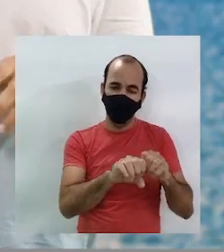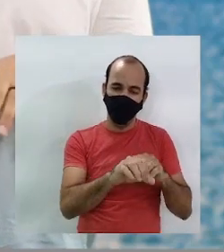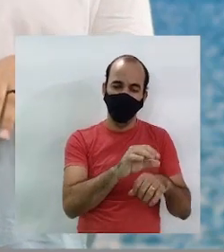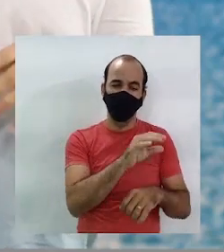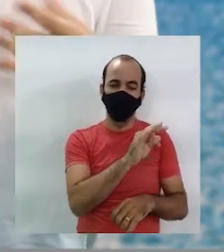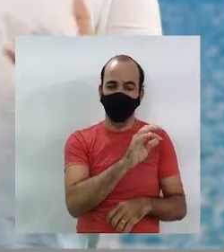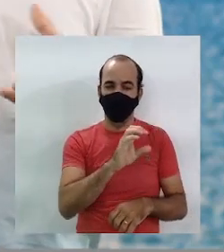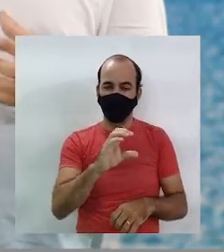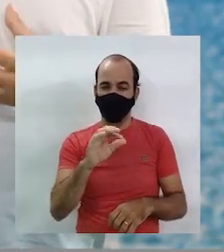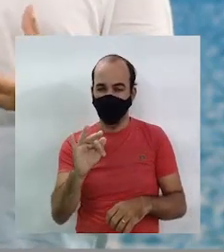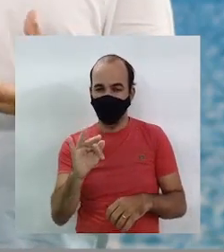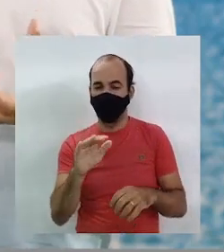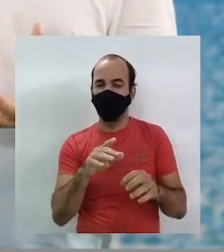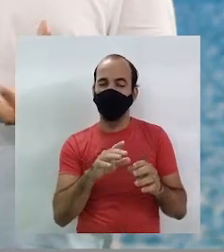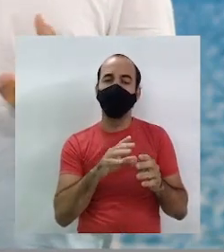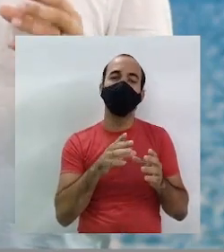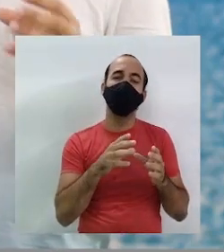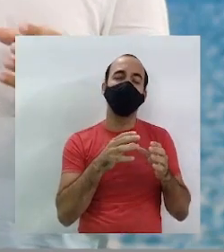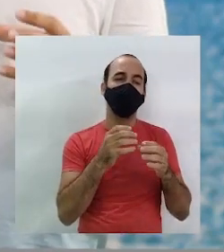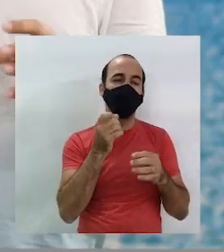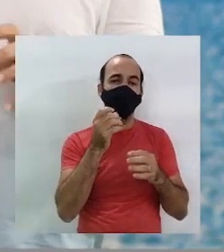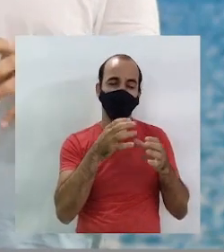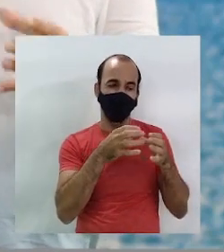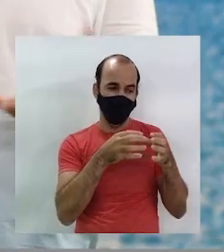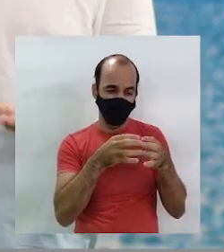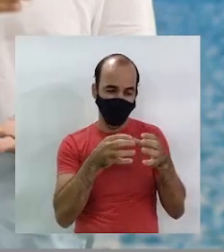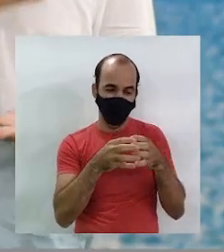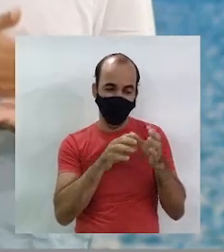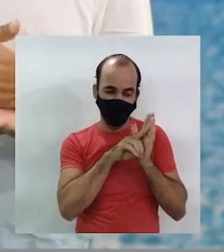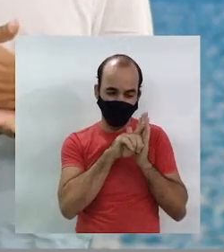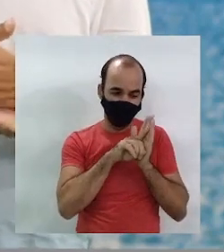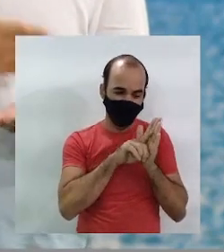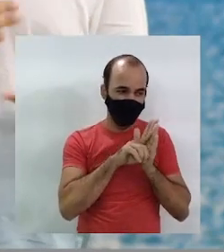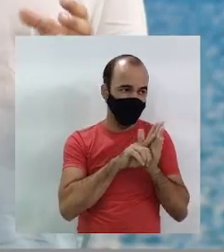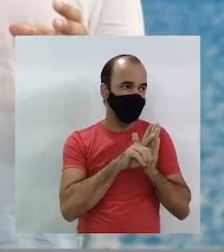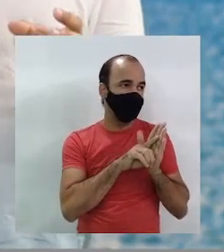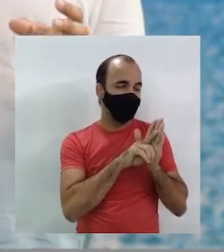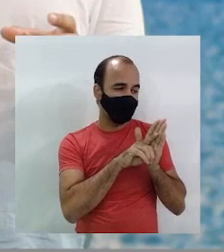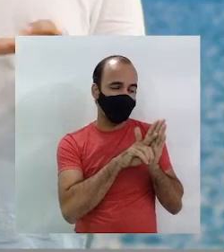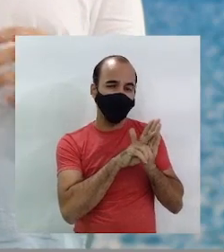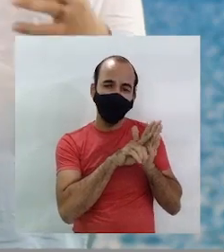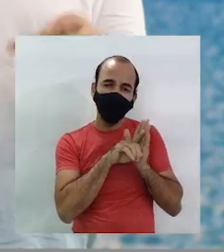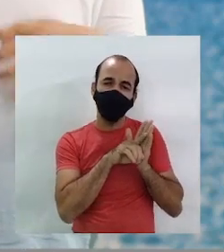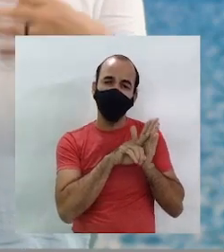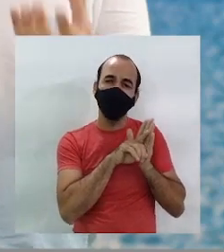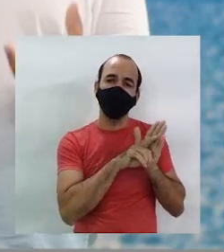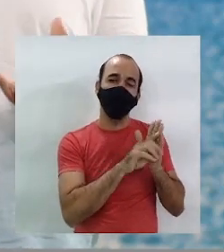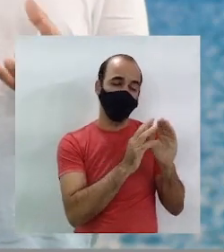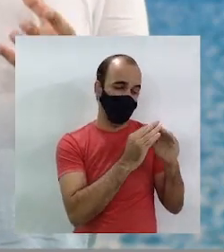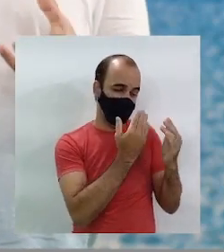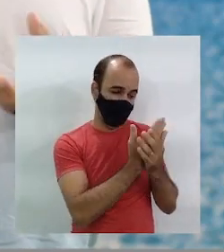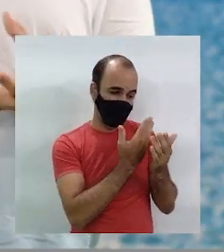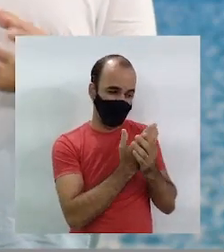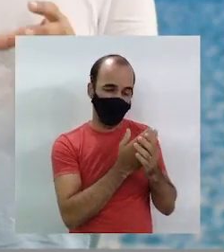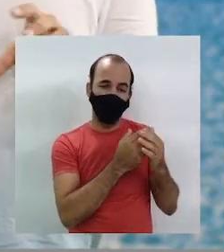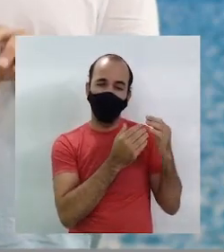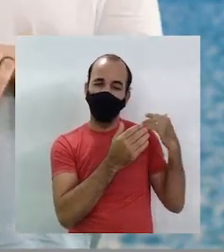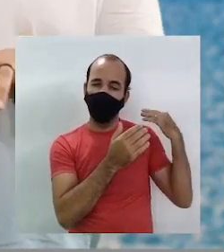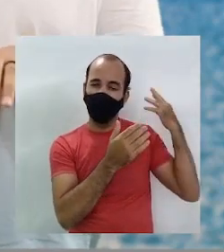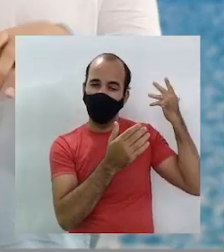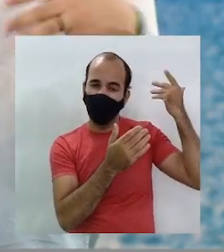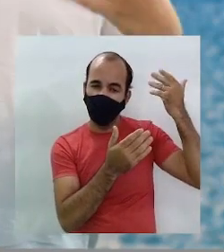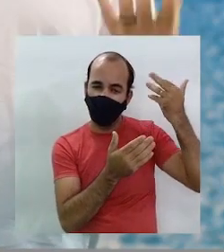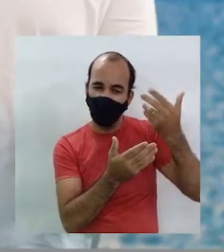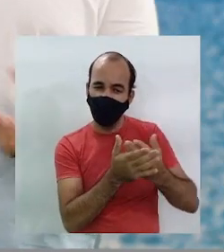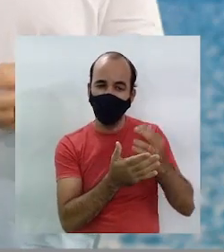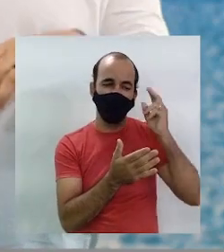eles fizeram um trabalho de pesquisa sobre a história da escola. E aí, para poder ver essa questão